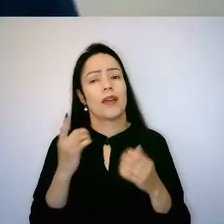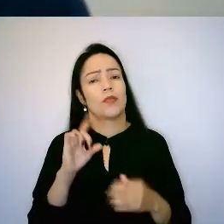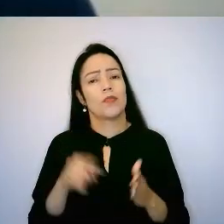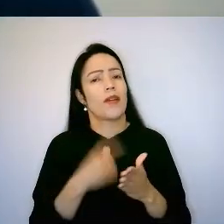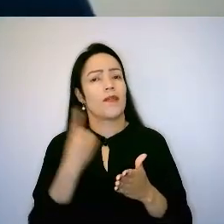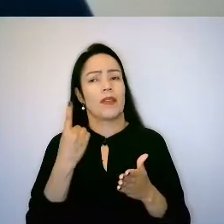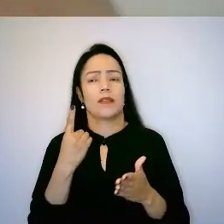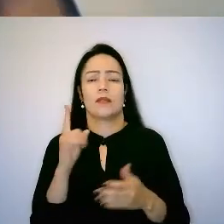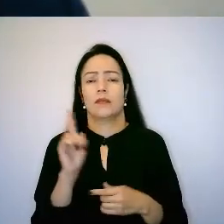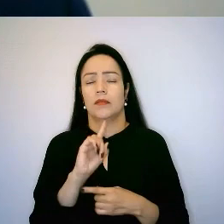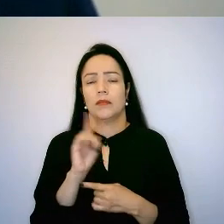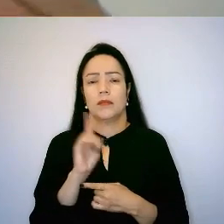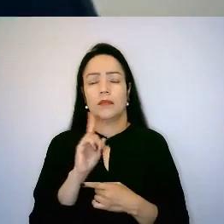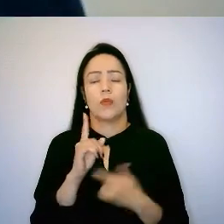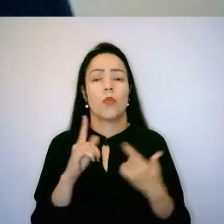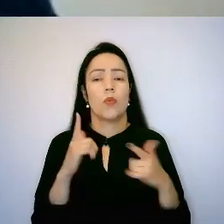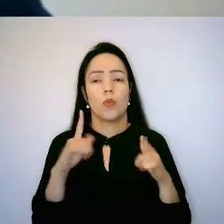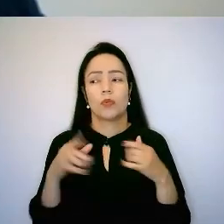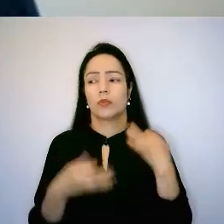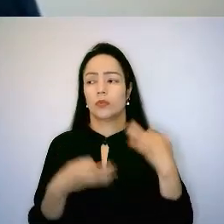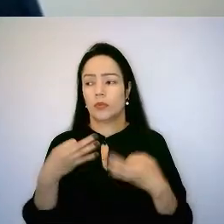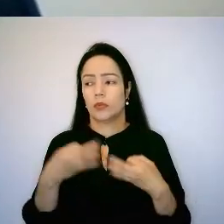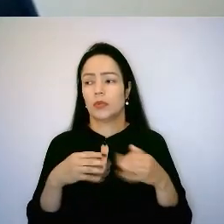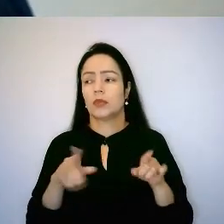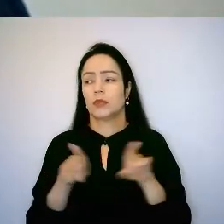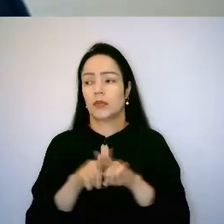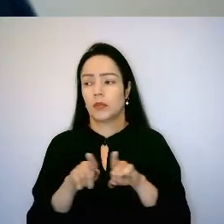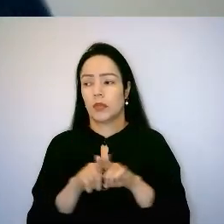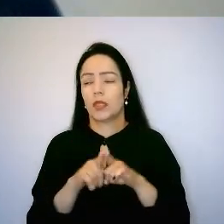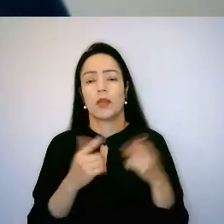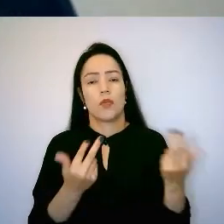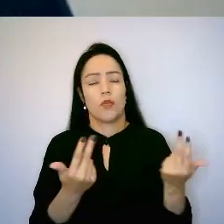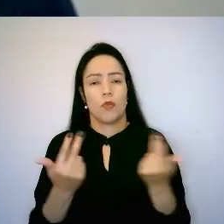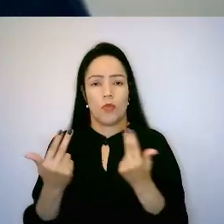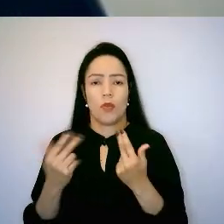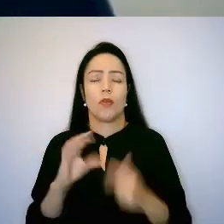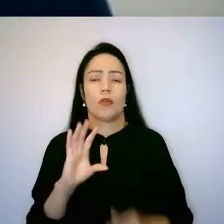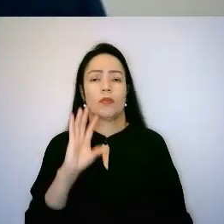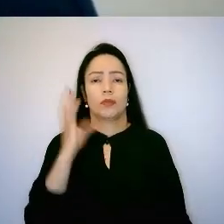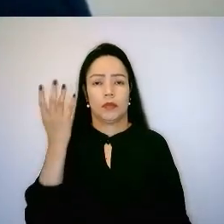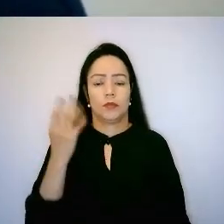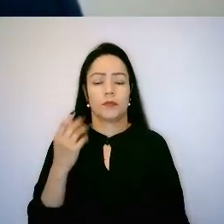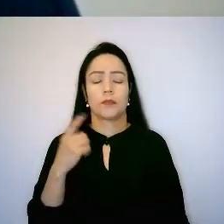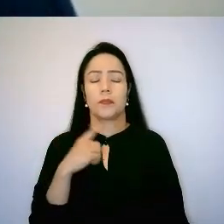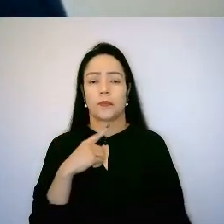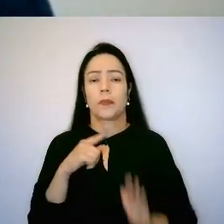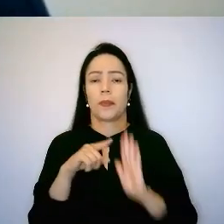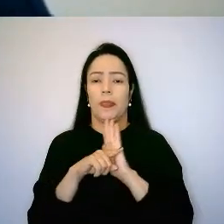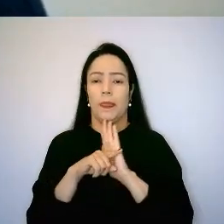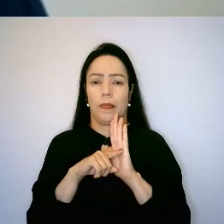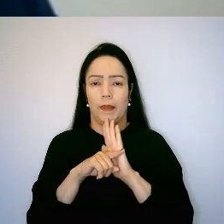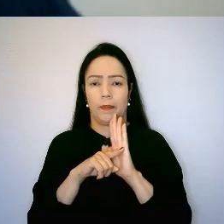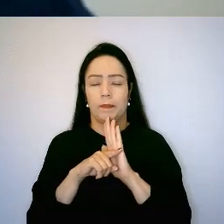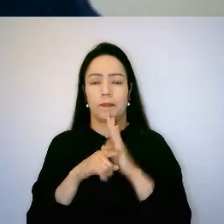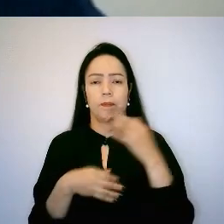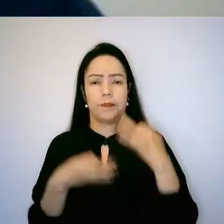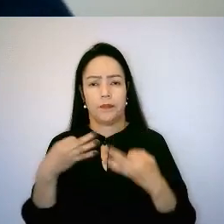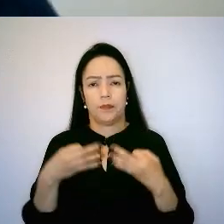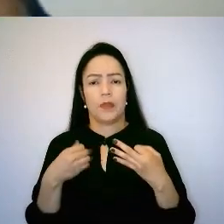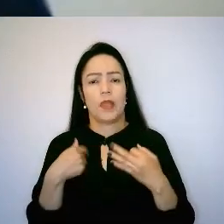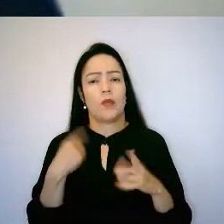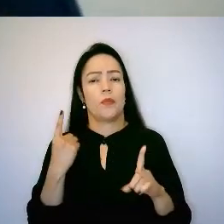os outros magistrados excelente também foram afetados por situações semelhantes através de uma pesquisa jurídica minuciosa eu descobri